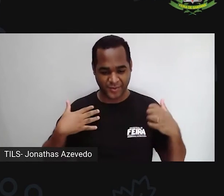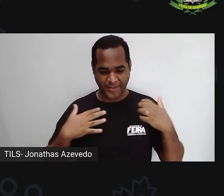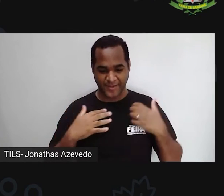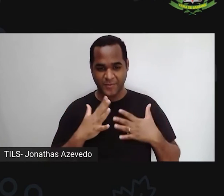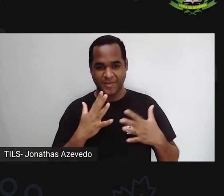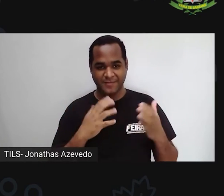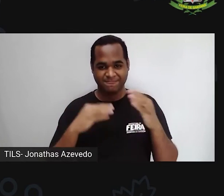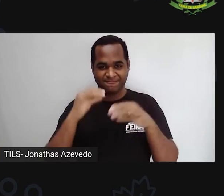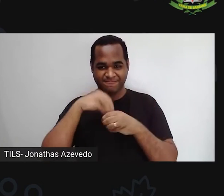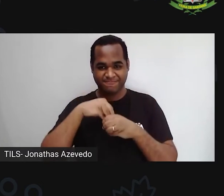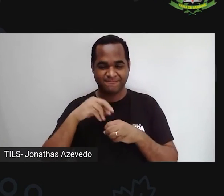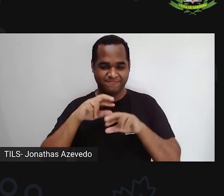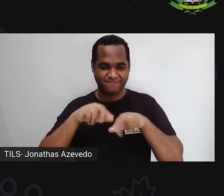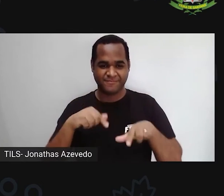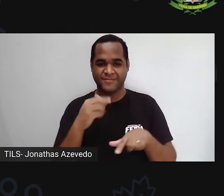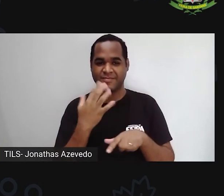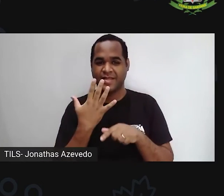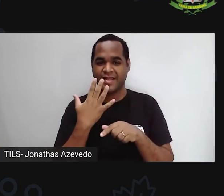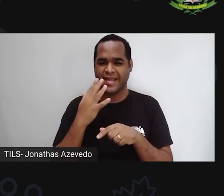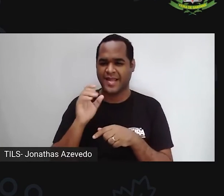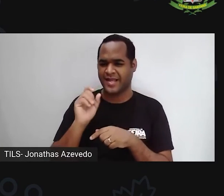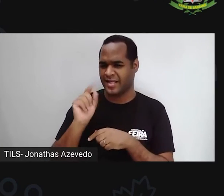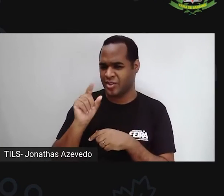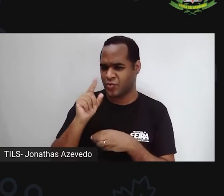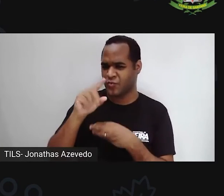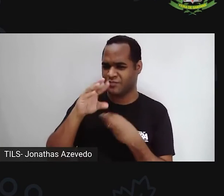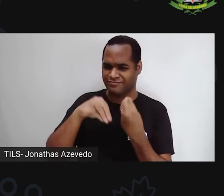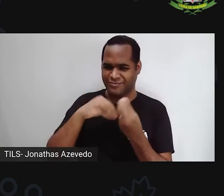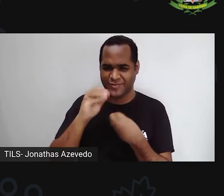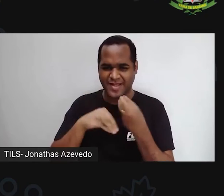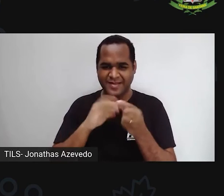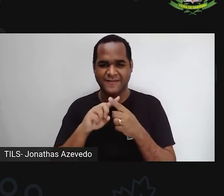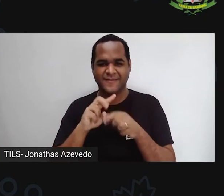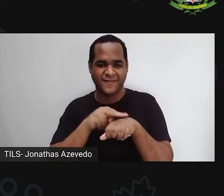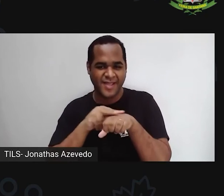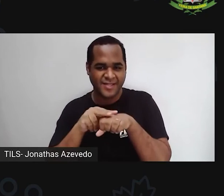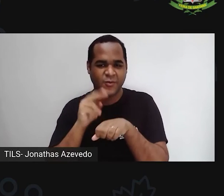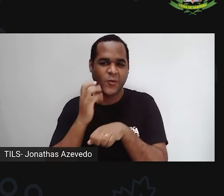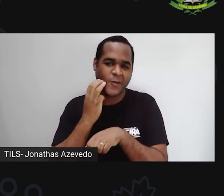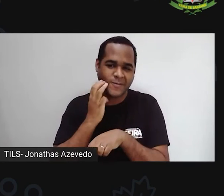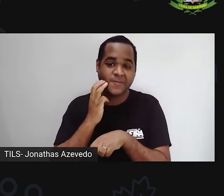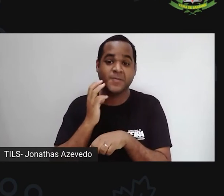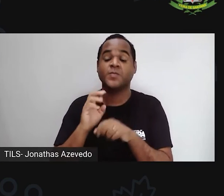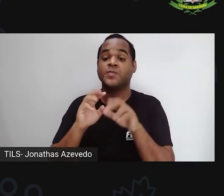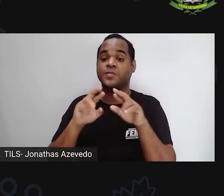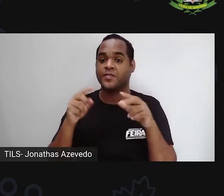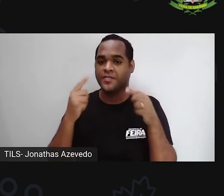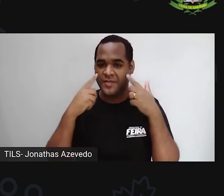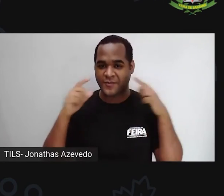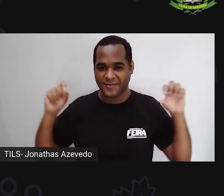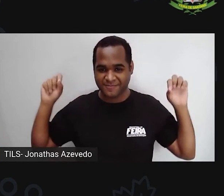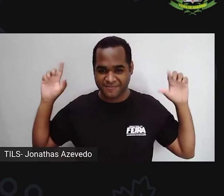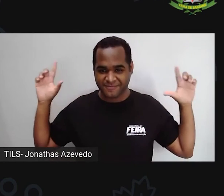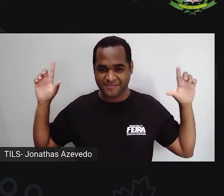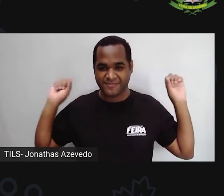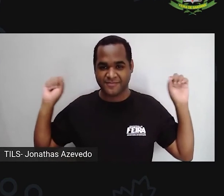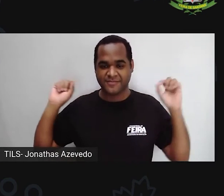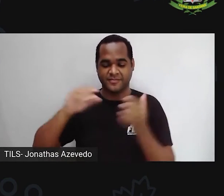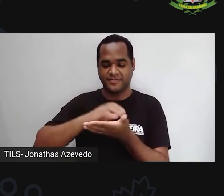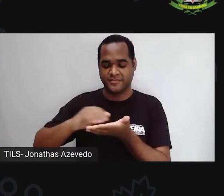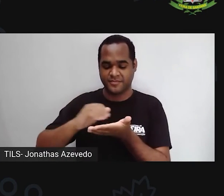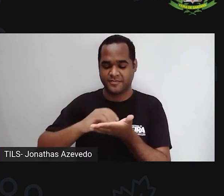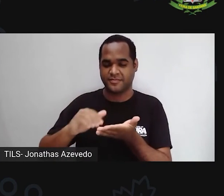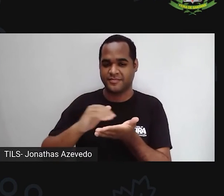por dentro de. Ela é azul, meio rosa e verde. E aqui atrás de mim tem a logo da Prefeitura Municipal de Feira de Santana